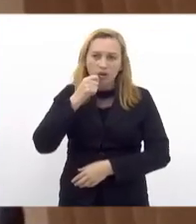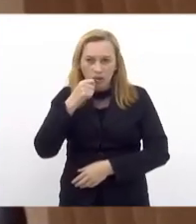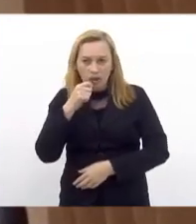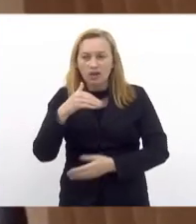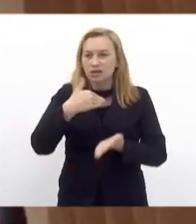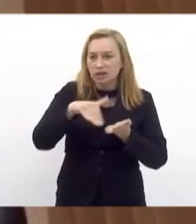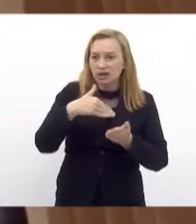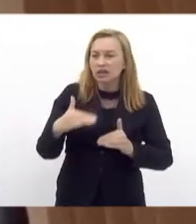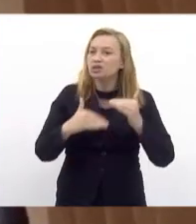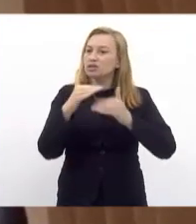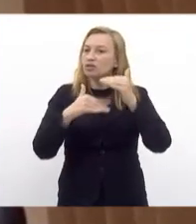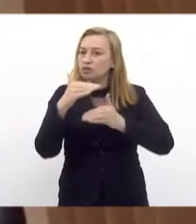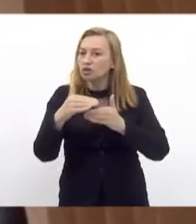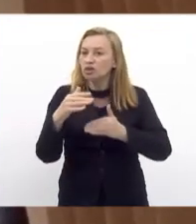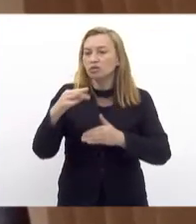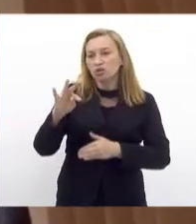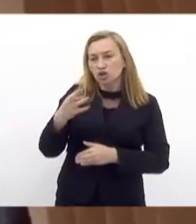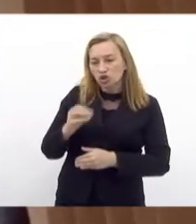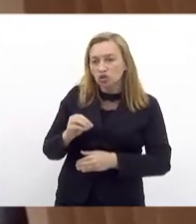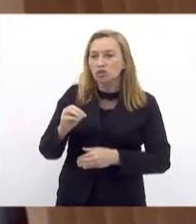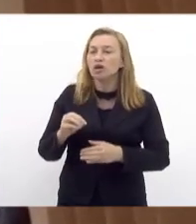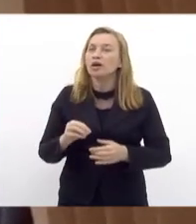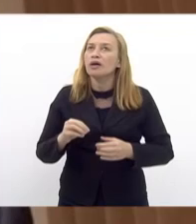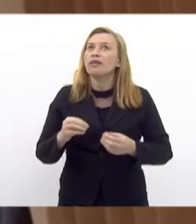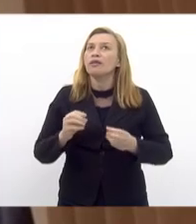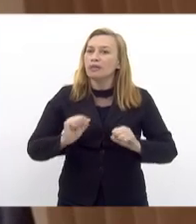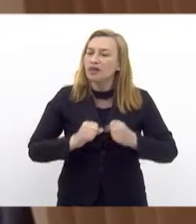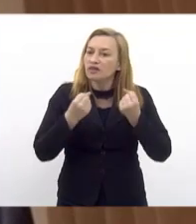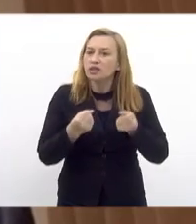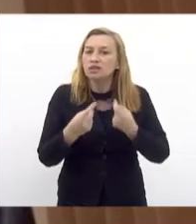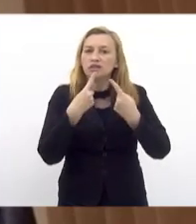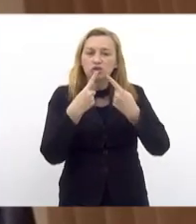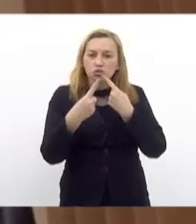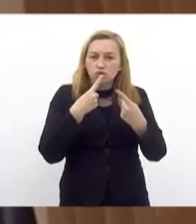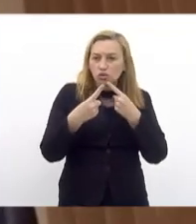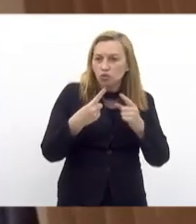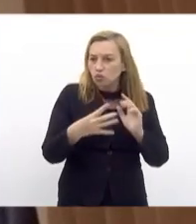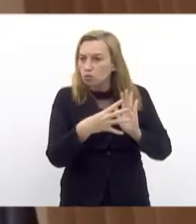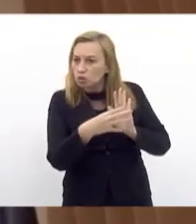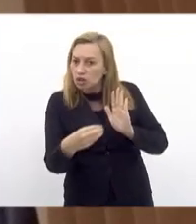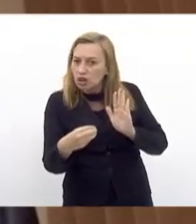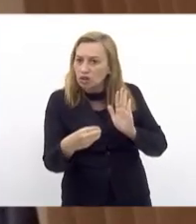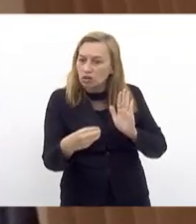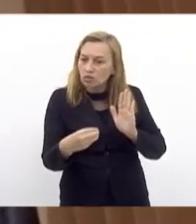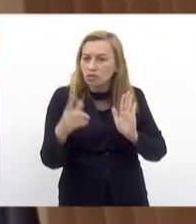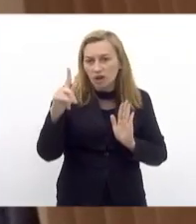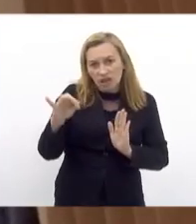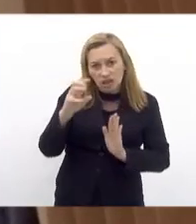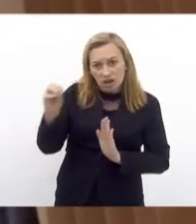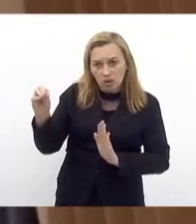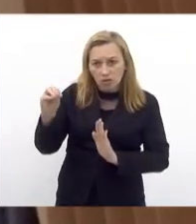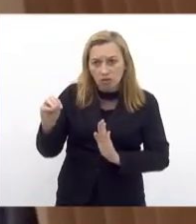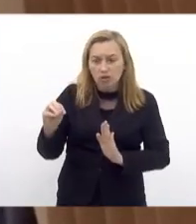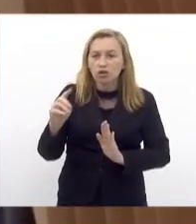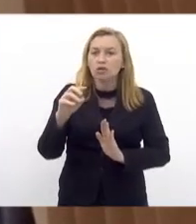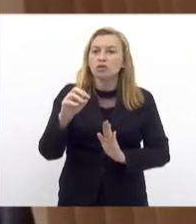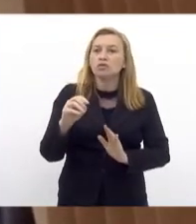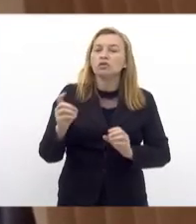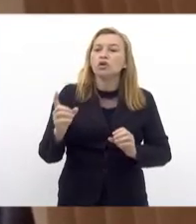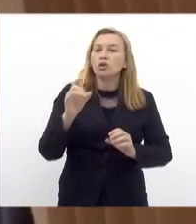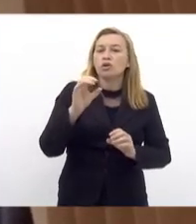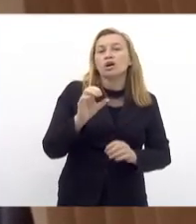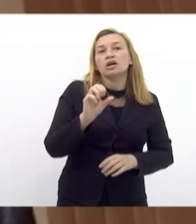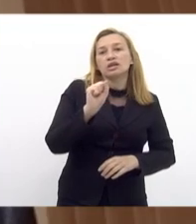secretário de Desenvolvimento Vinícius Fará, defendendo essa discussão na modelagem do Galeão, da concessão do Santos